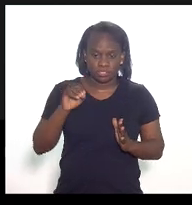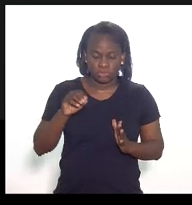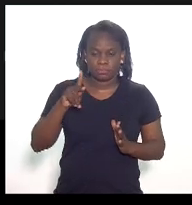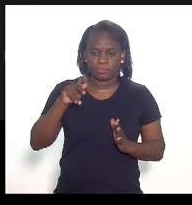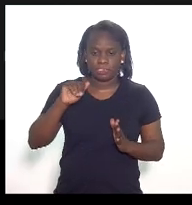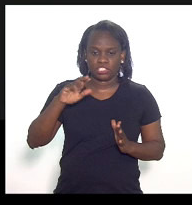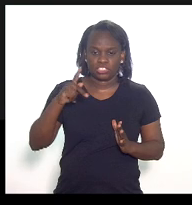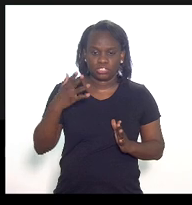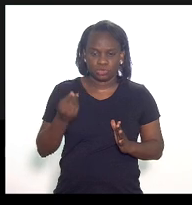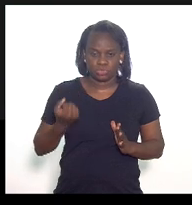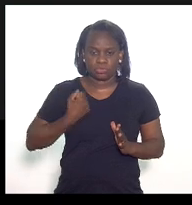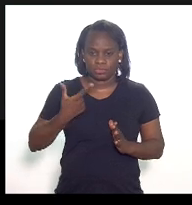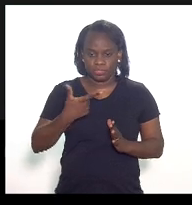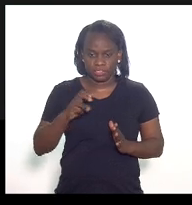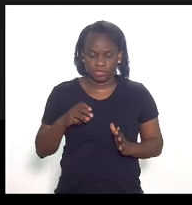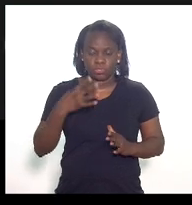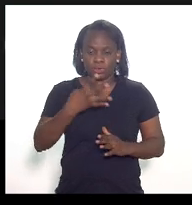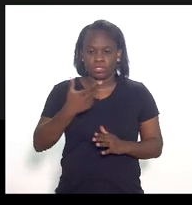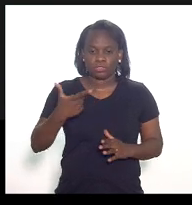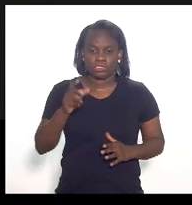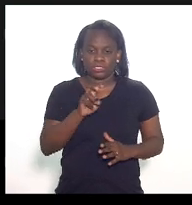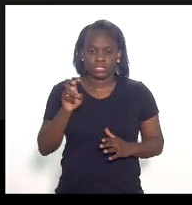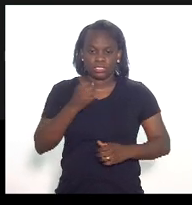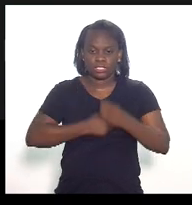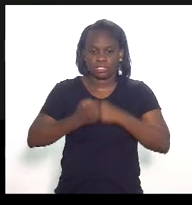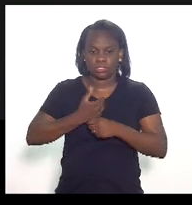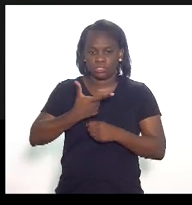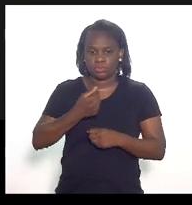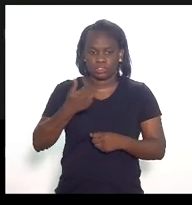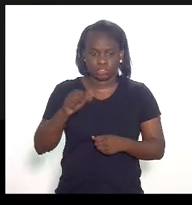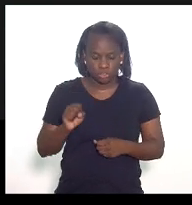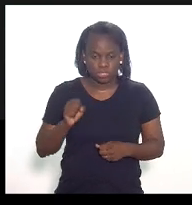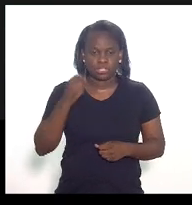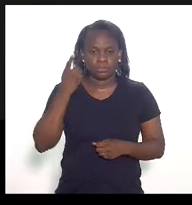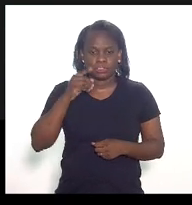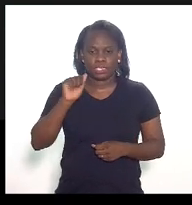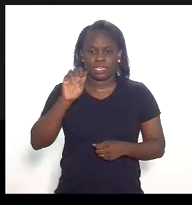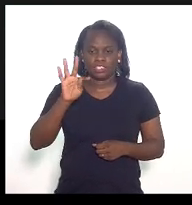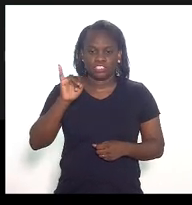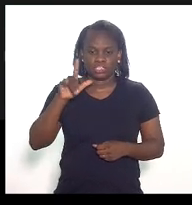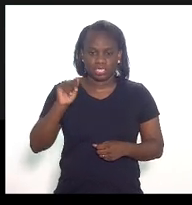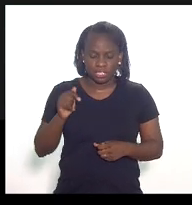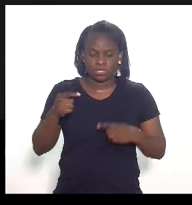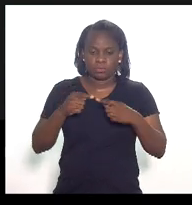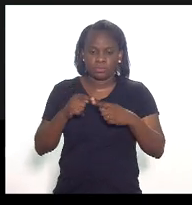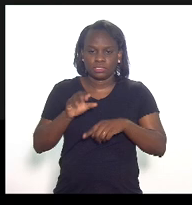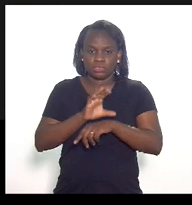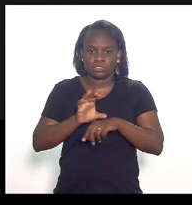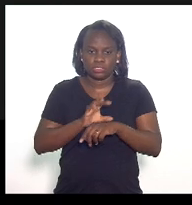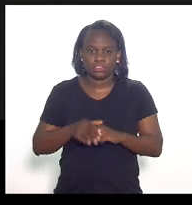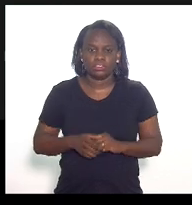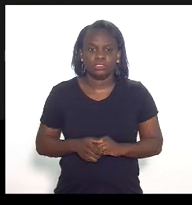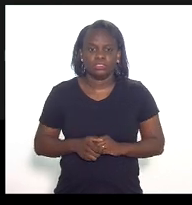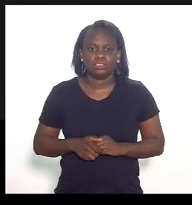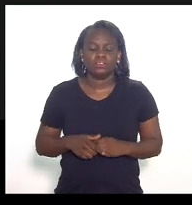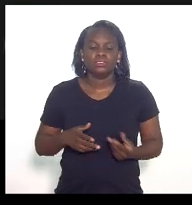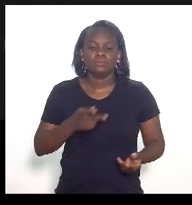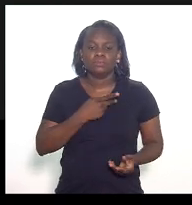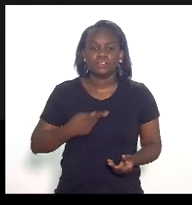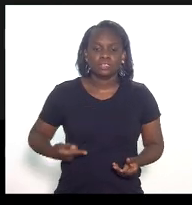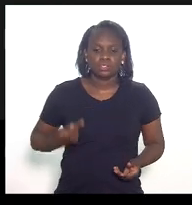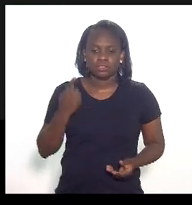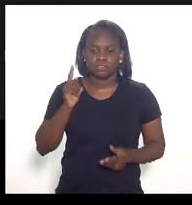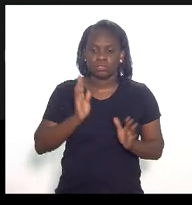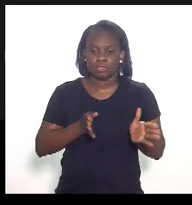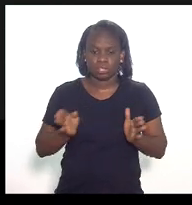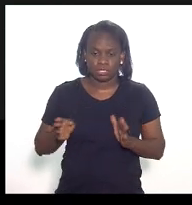pauta, projeto de lei 4255-2018, autoria, deputado Átila Nunes, o parecer pela constitucionalidade. Presidente, uma questão de